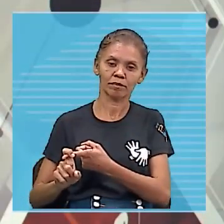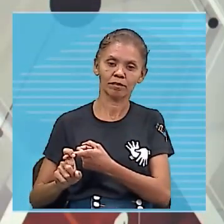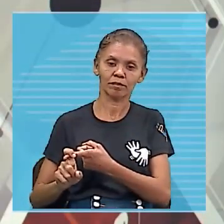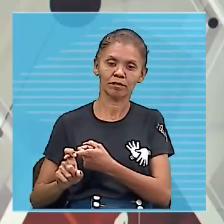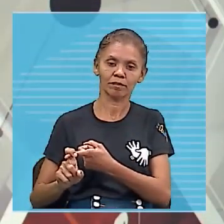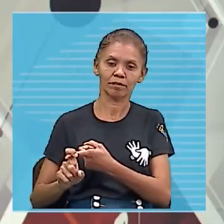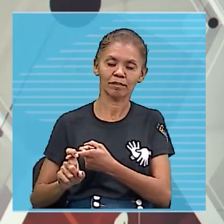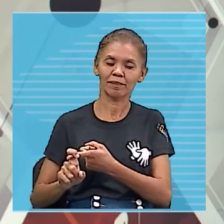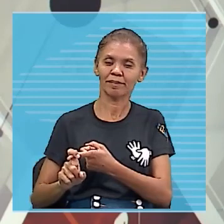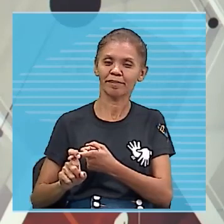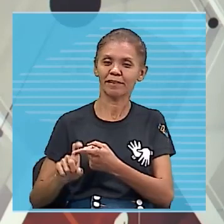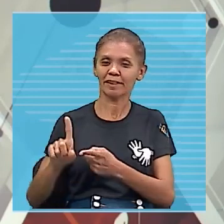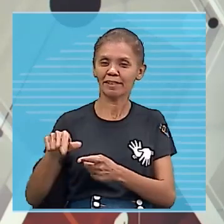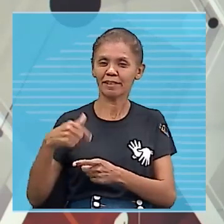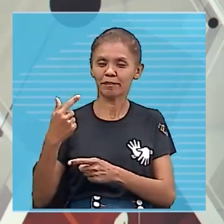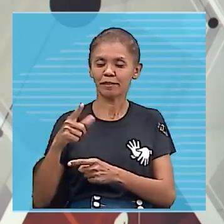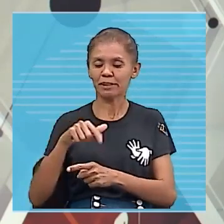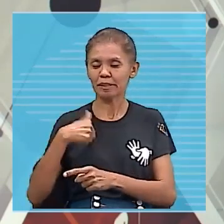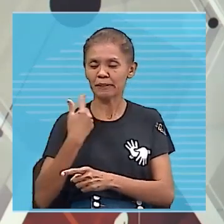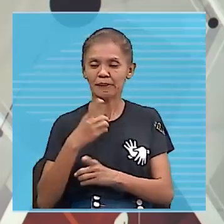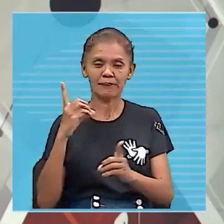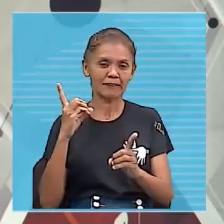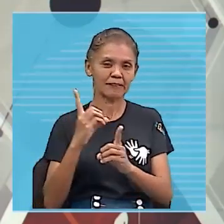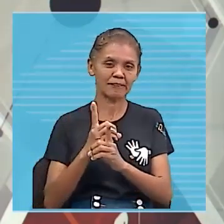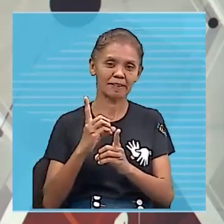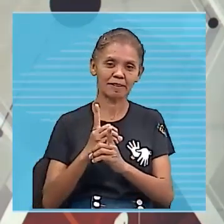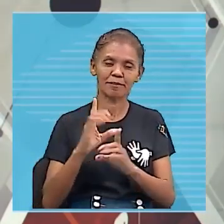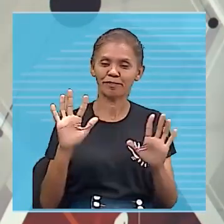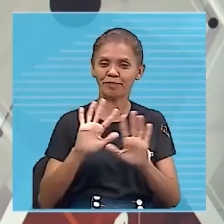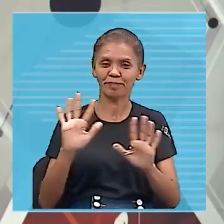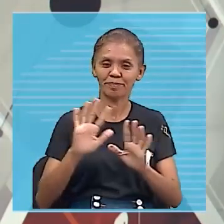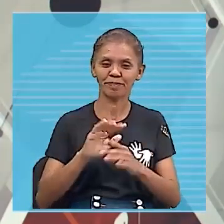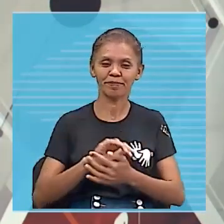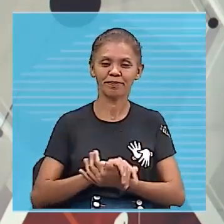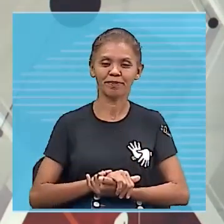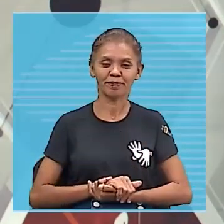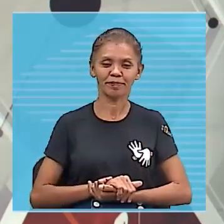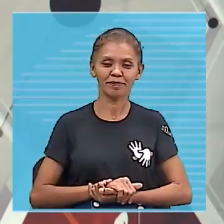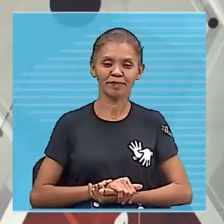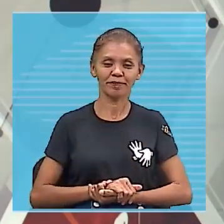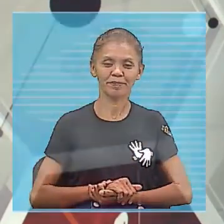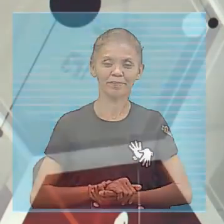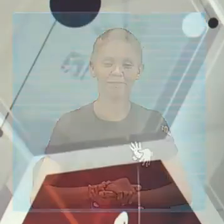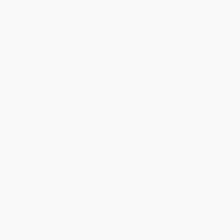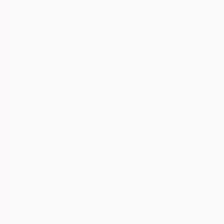eu encontro vocês logo mais depois do intervalo tchau tchau jovens